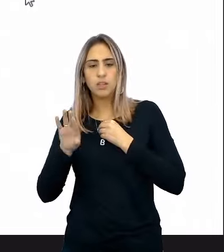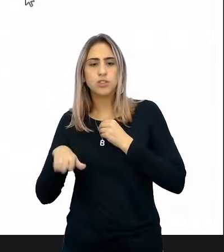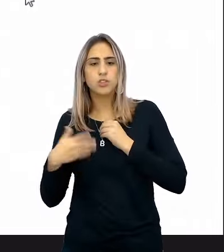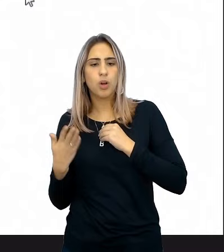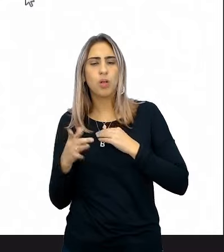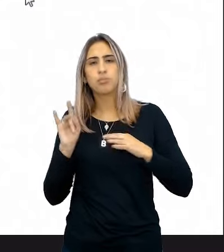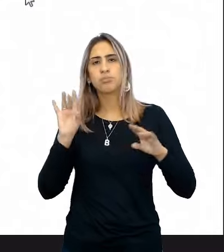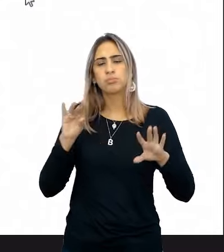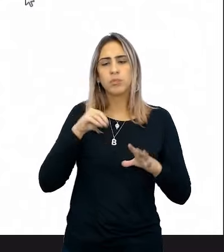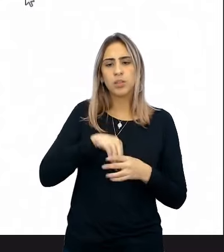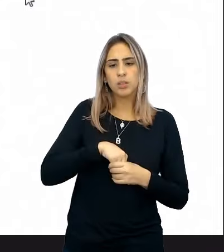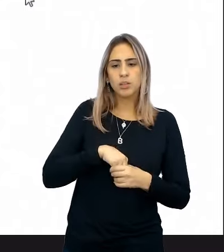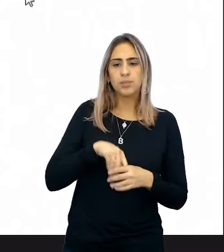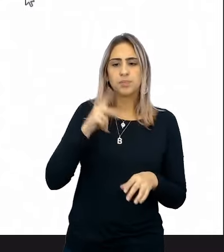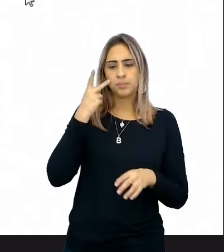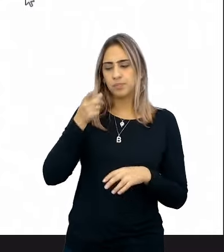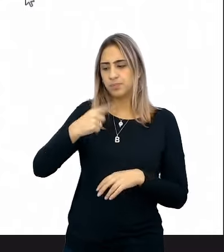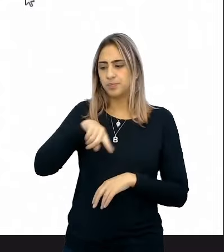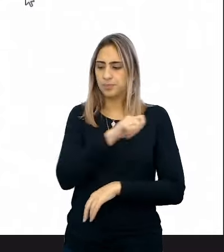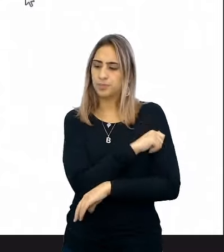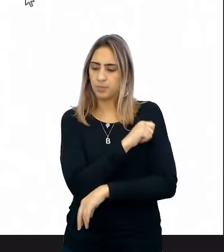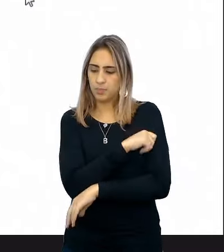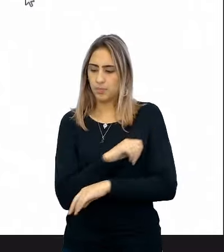e especialmente para os estudantes.